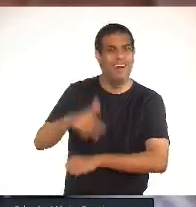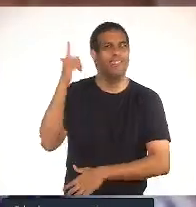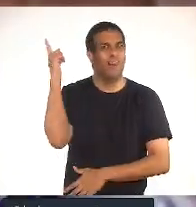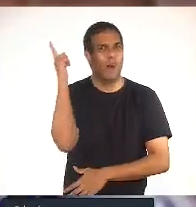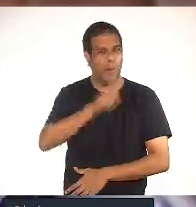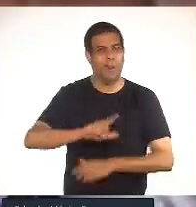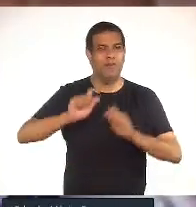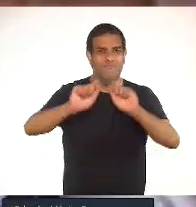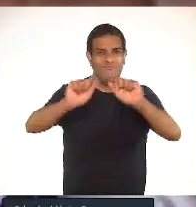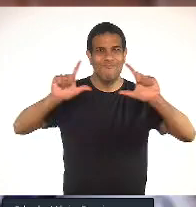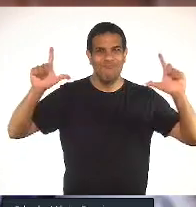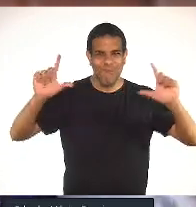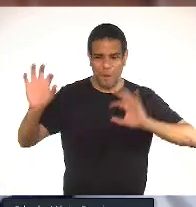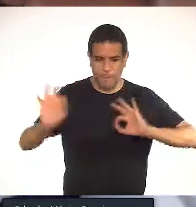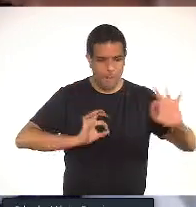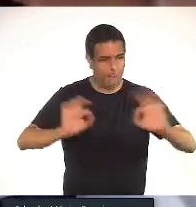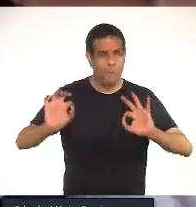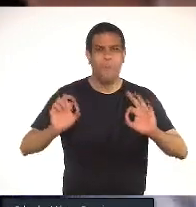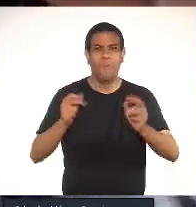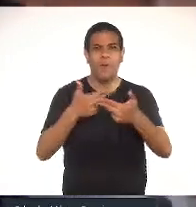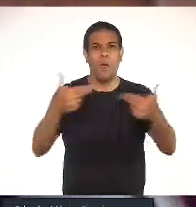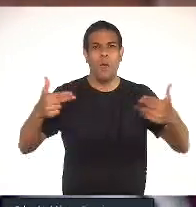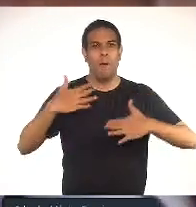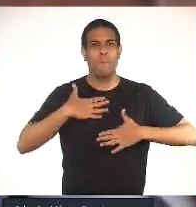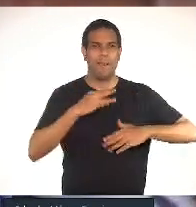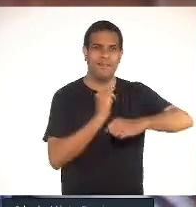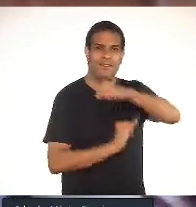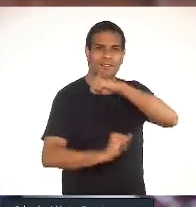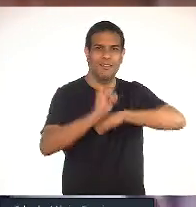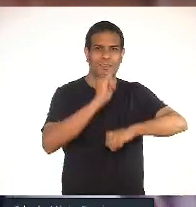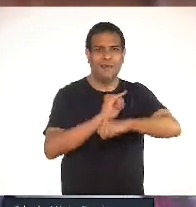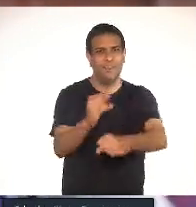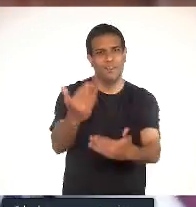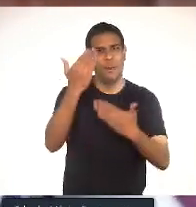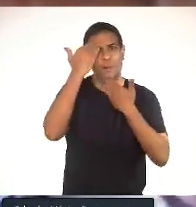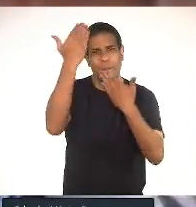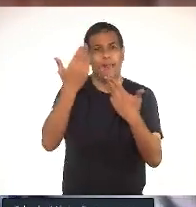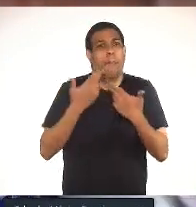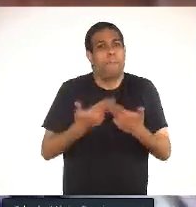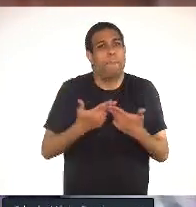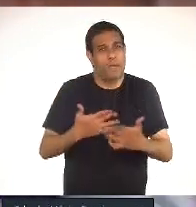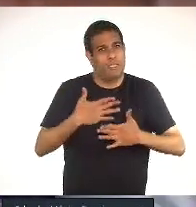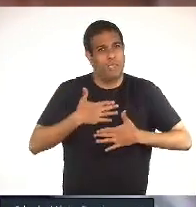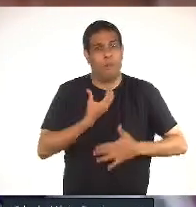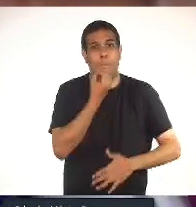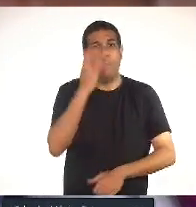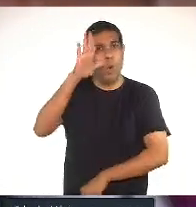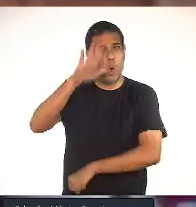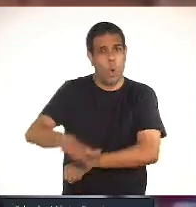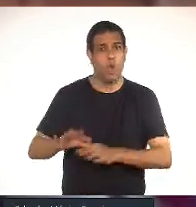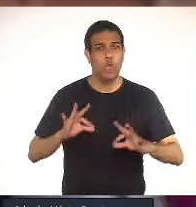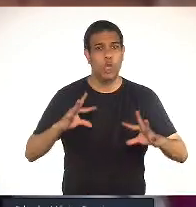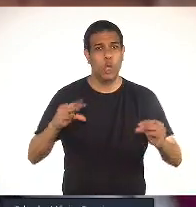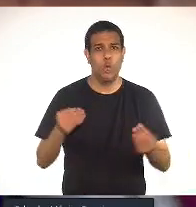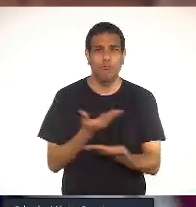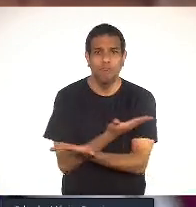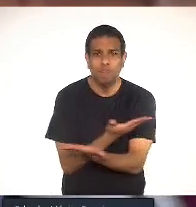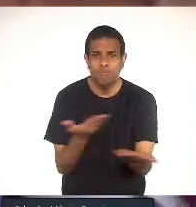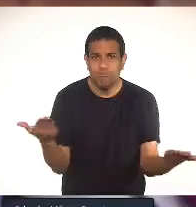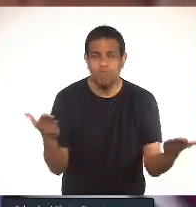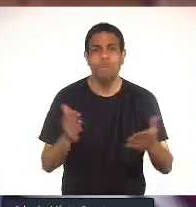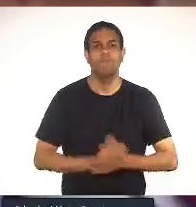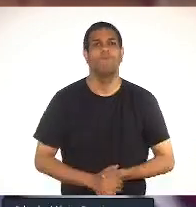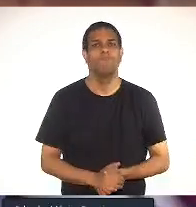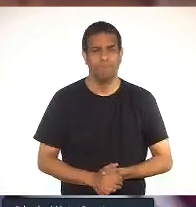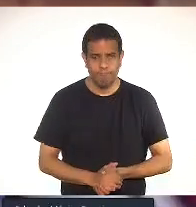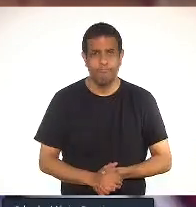Consegui organizar aqui a internet. Obrigada aí pela paciência. Boa tarde também aos demais colegas